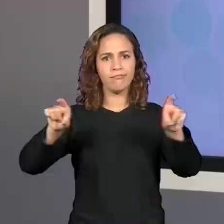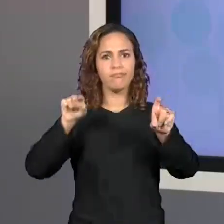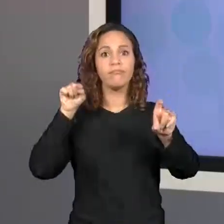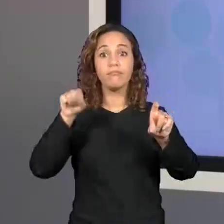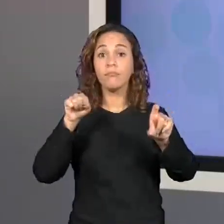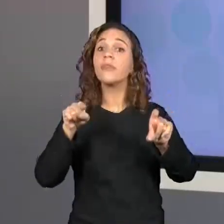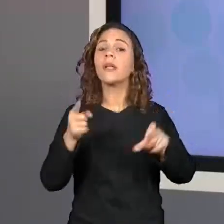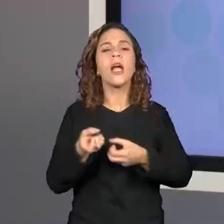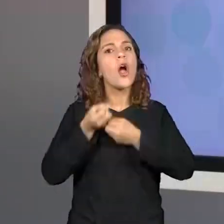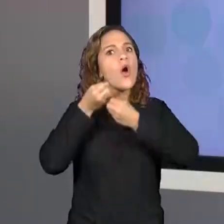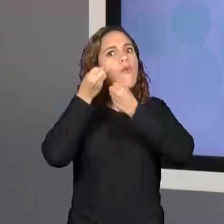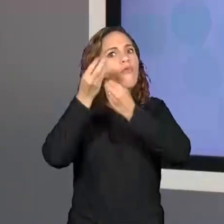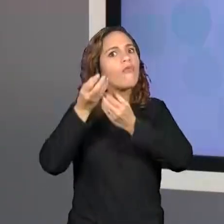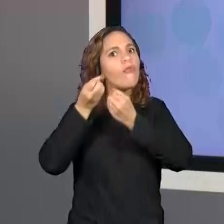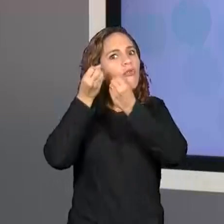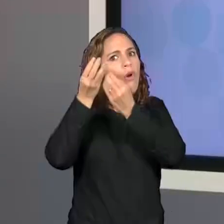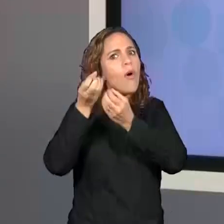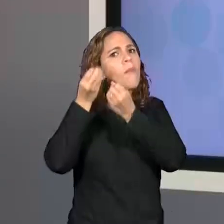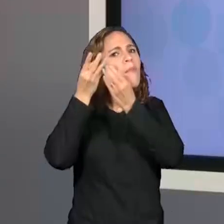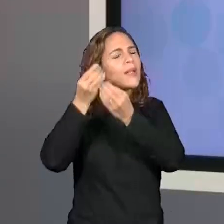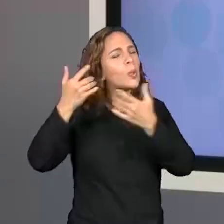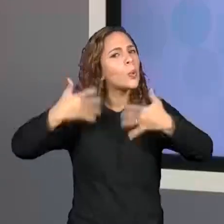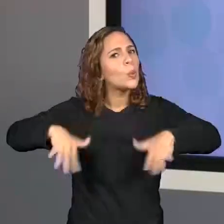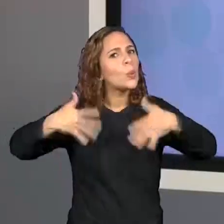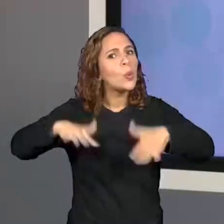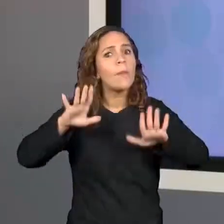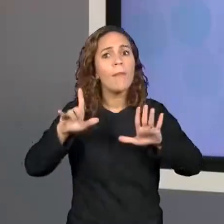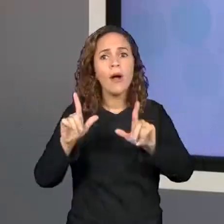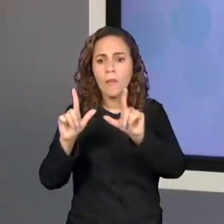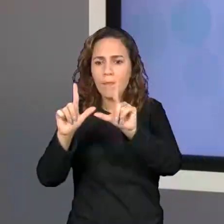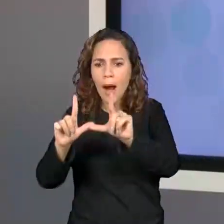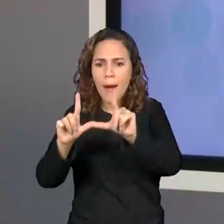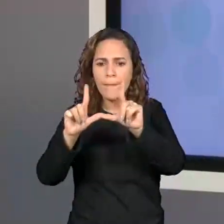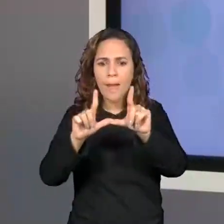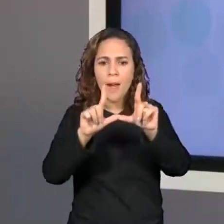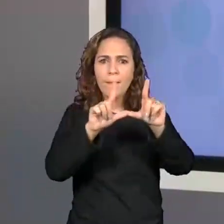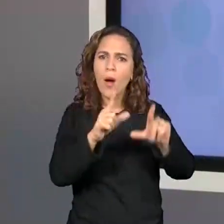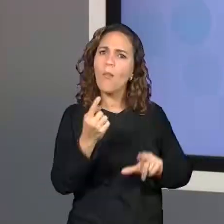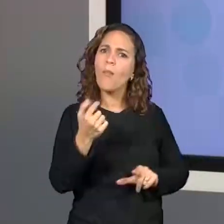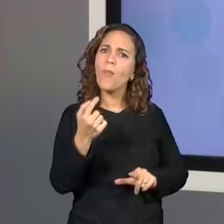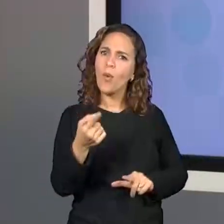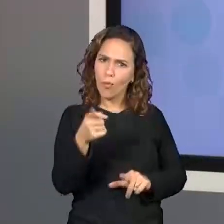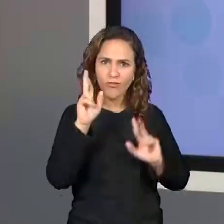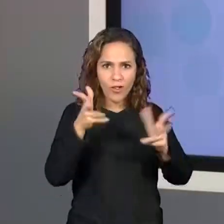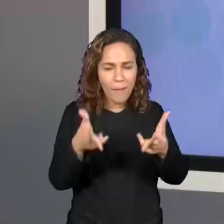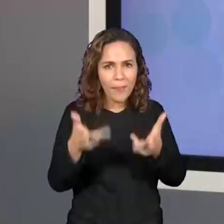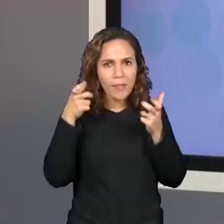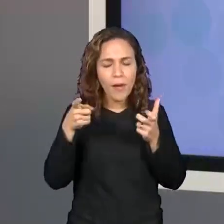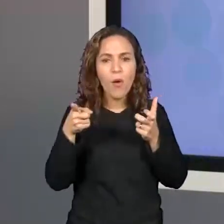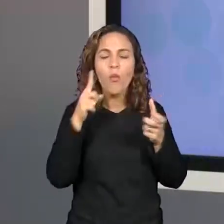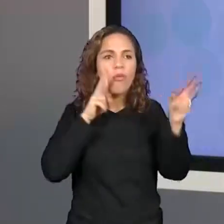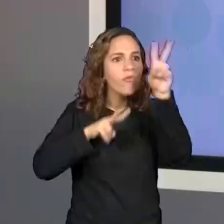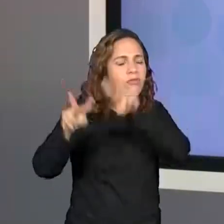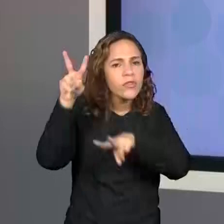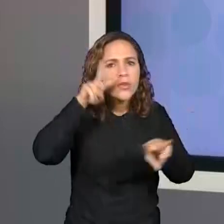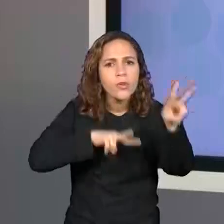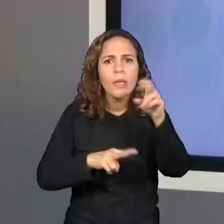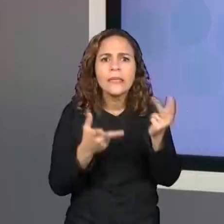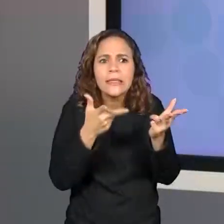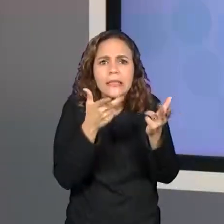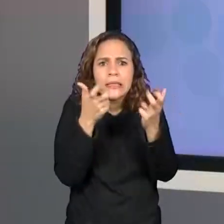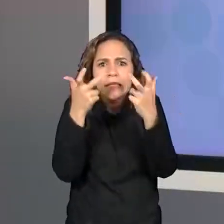muitas informações em apenas alguns quadradinhos. Vocês já repararam quantas informações são necessárias para a gente ter